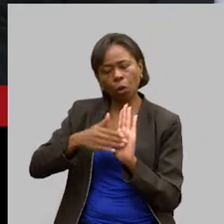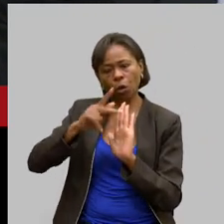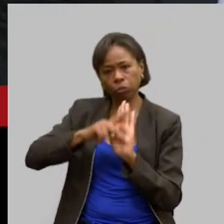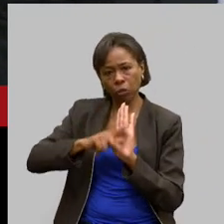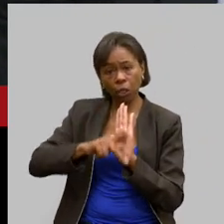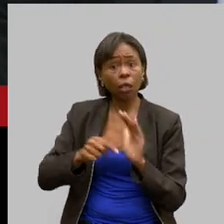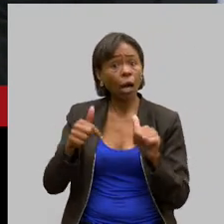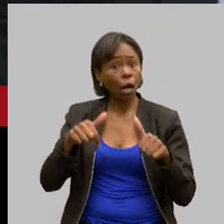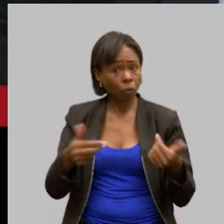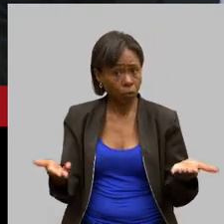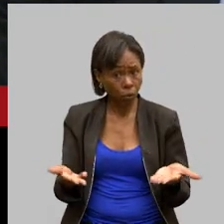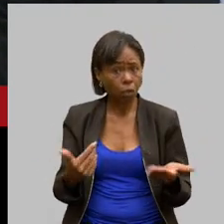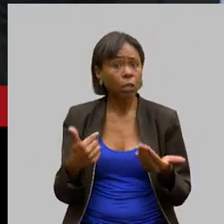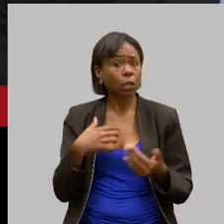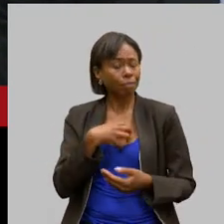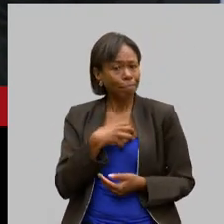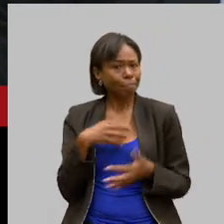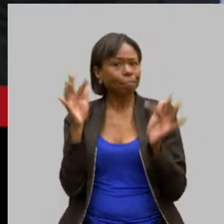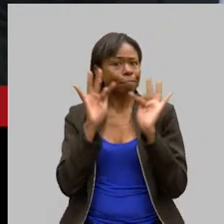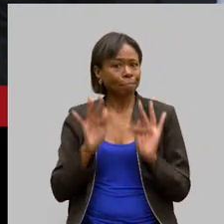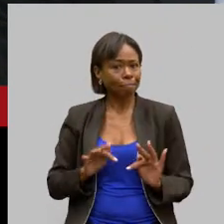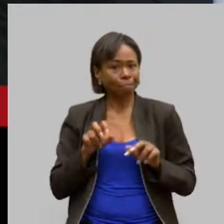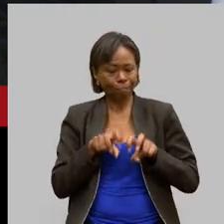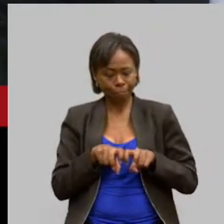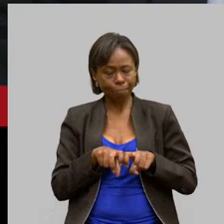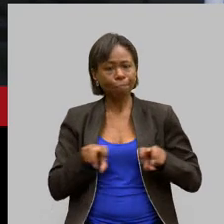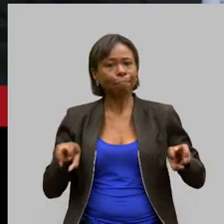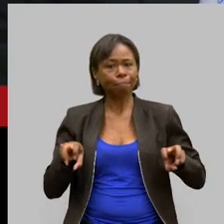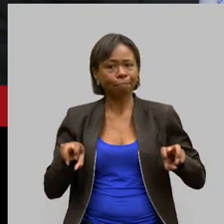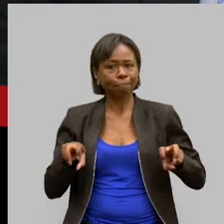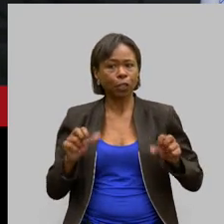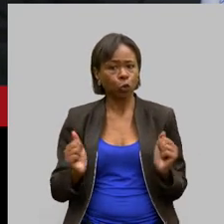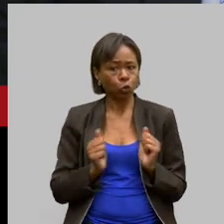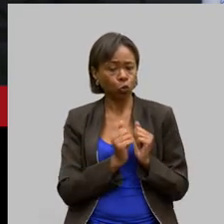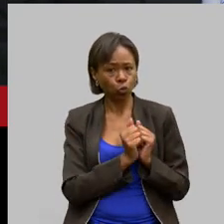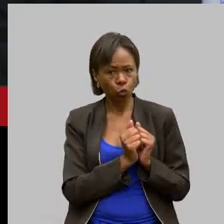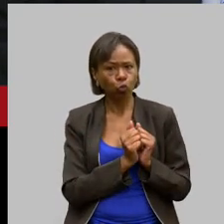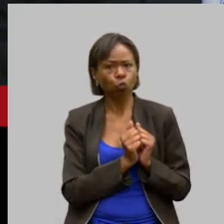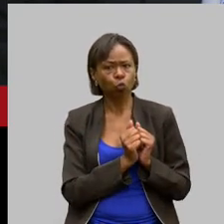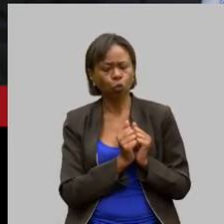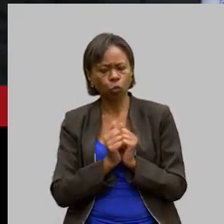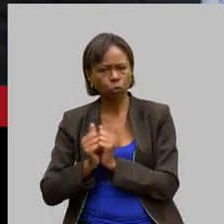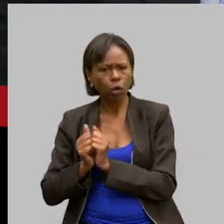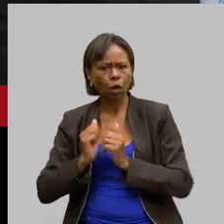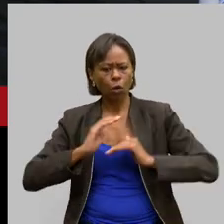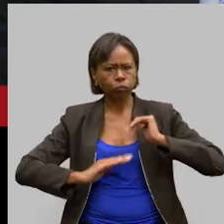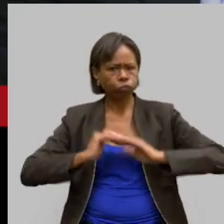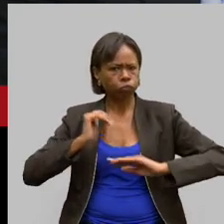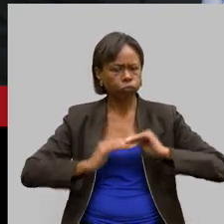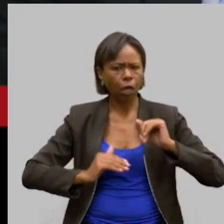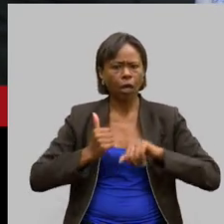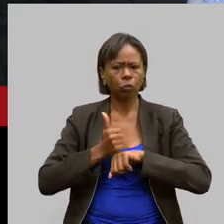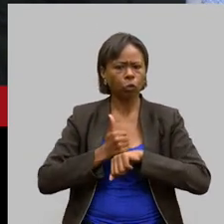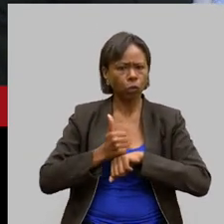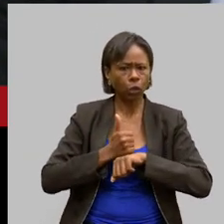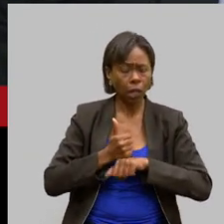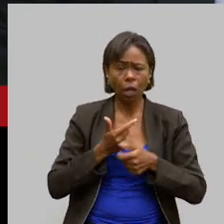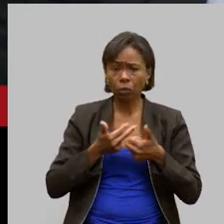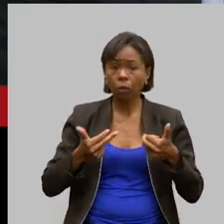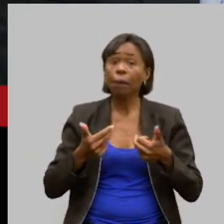em compor a mesa na qualidade com várias outras autoridades mas principalmente na qualidade de